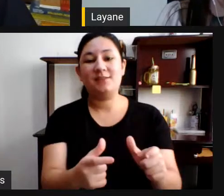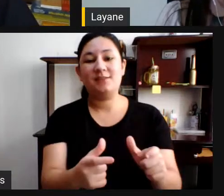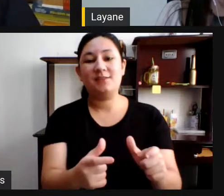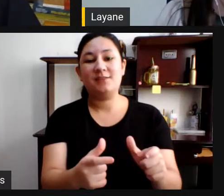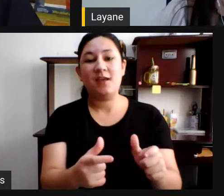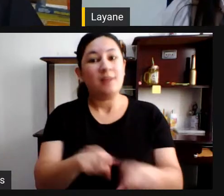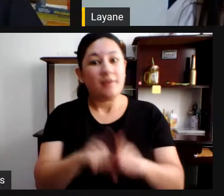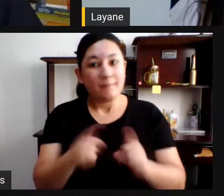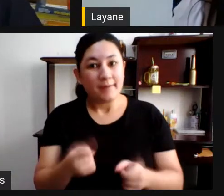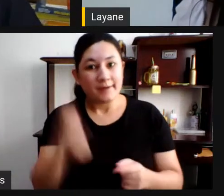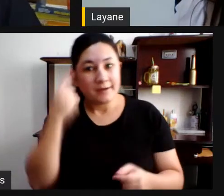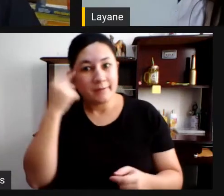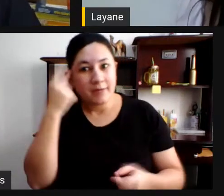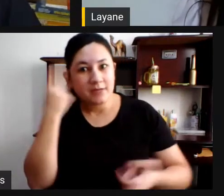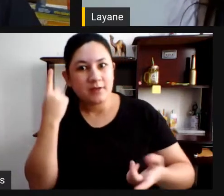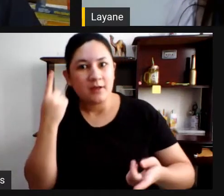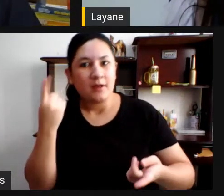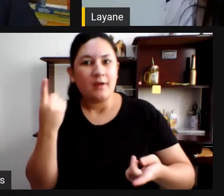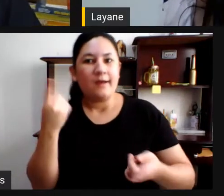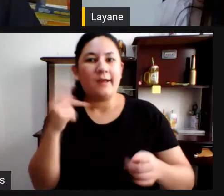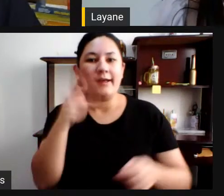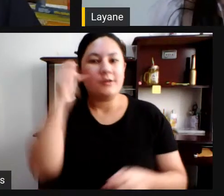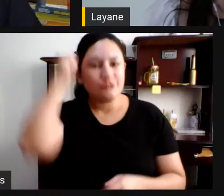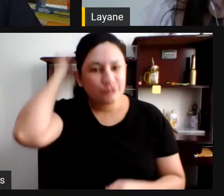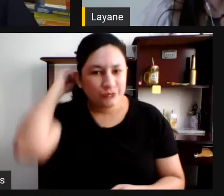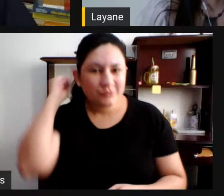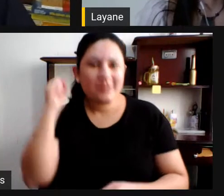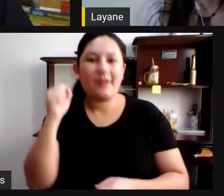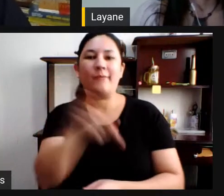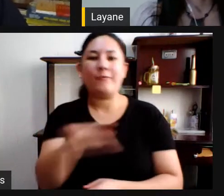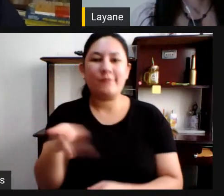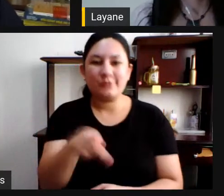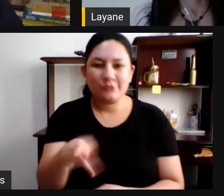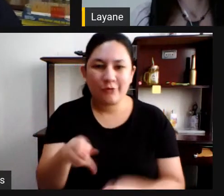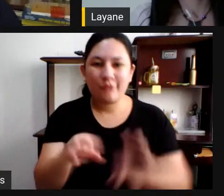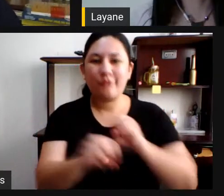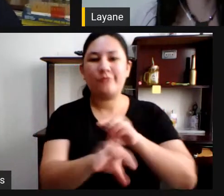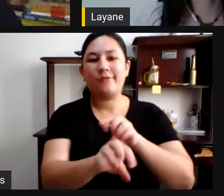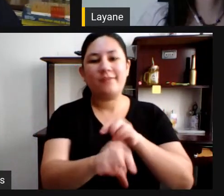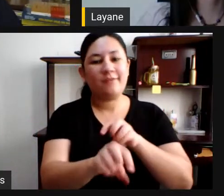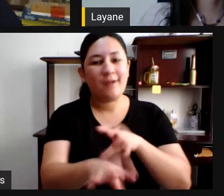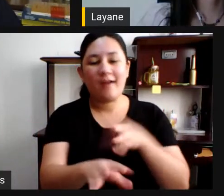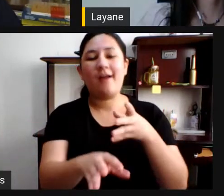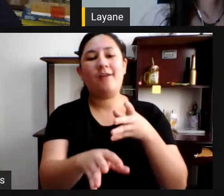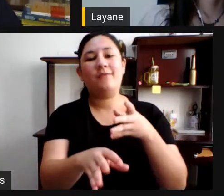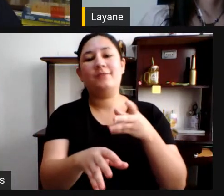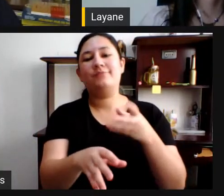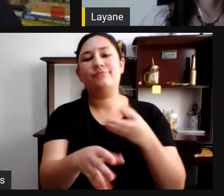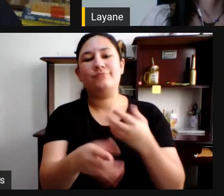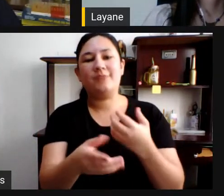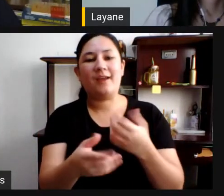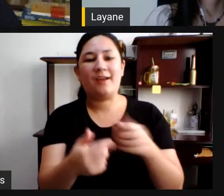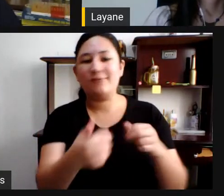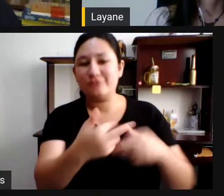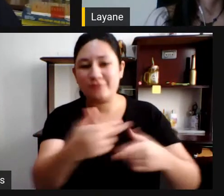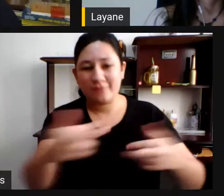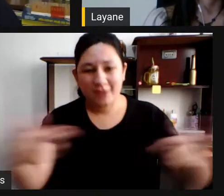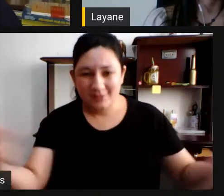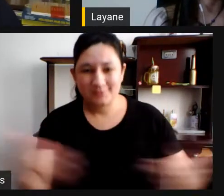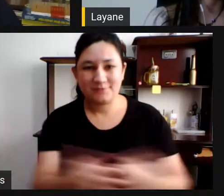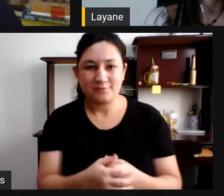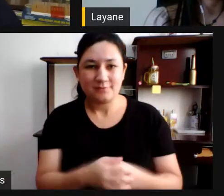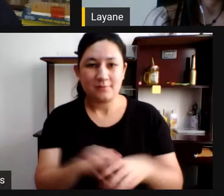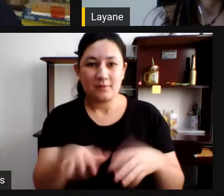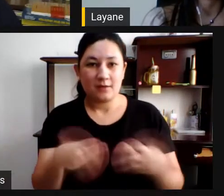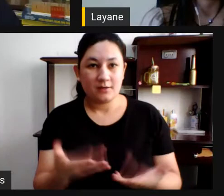tinha muitos manuscritos escritos mas ele não publicou mais ele não publicou a partir de 1879